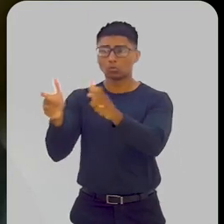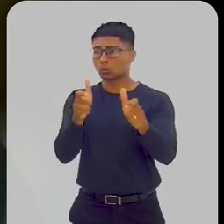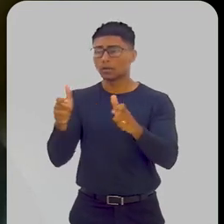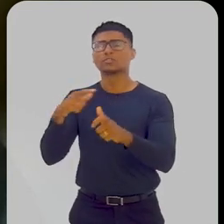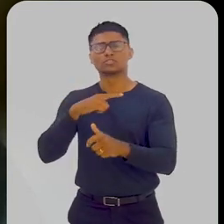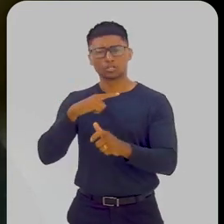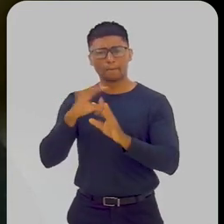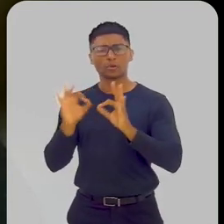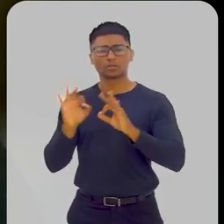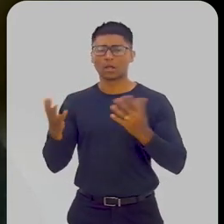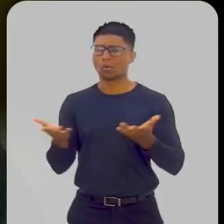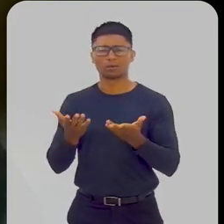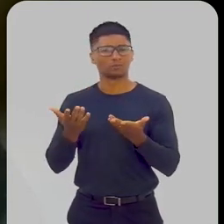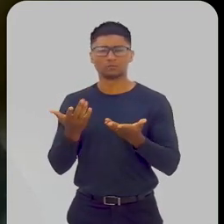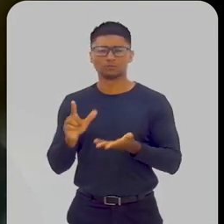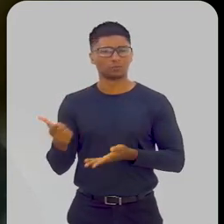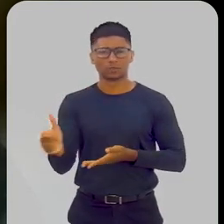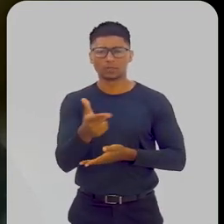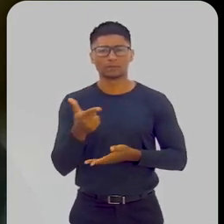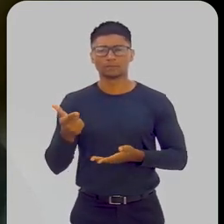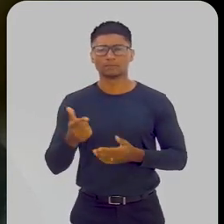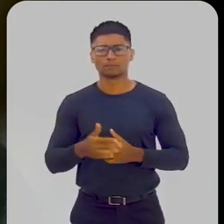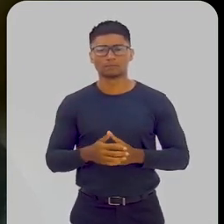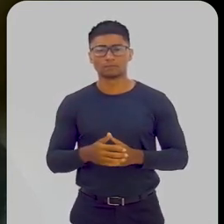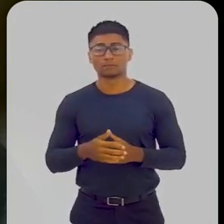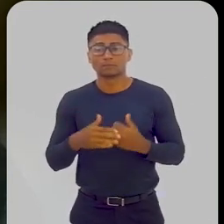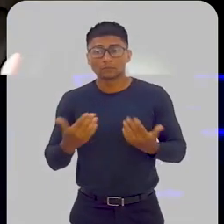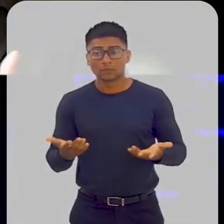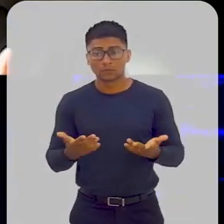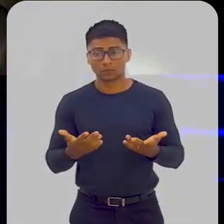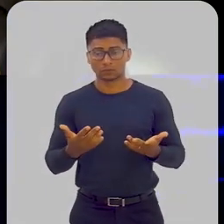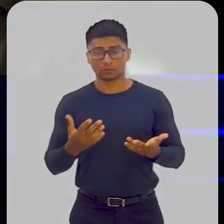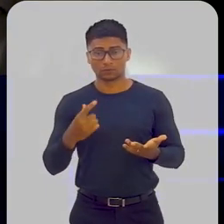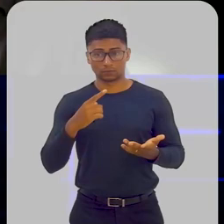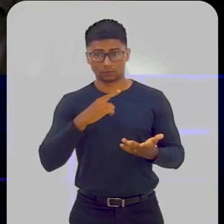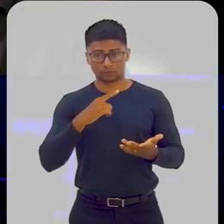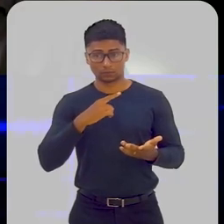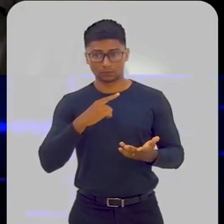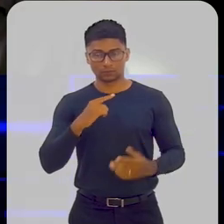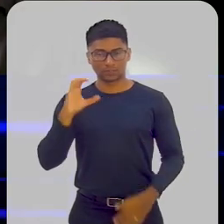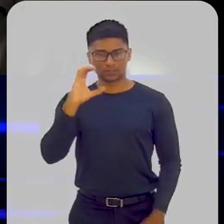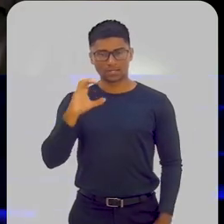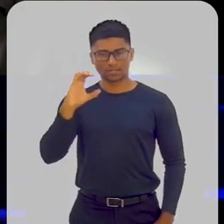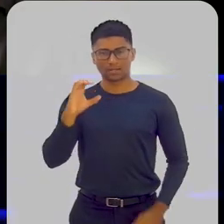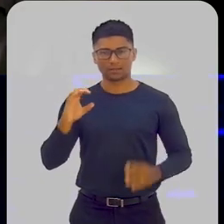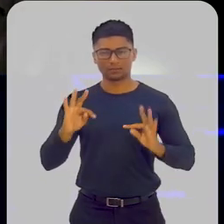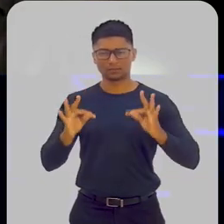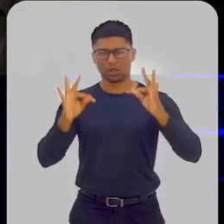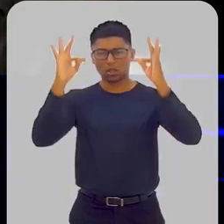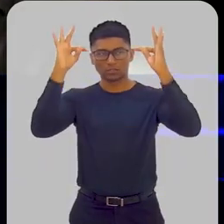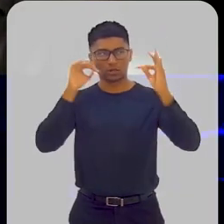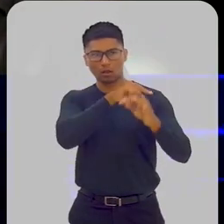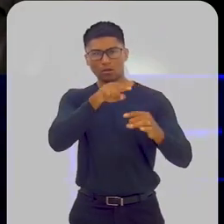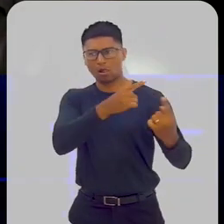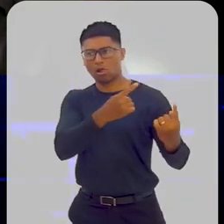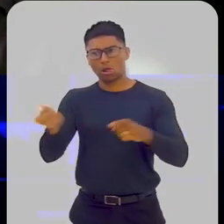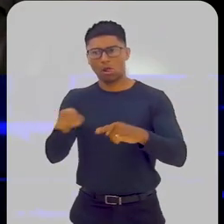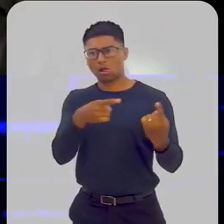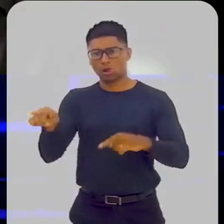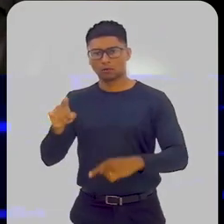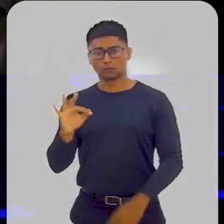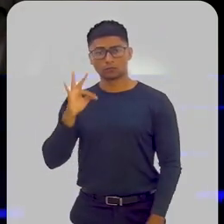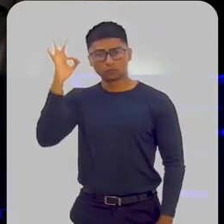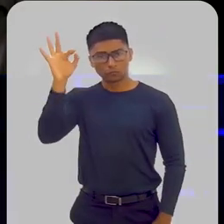inteiro. As engenharias trabalham com a inovação como um de seus pilares. Os ataques recentes à ciência e à tecnologia